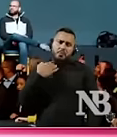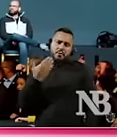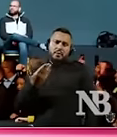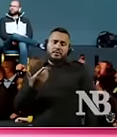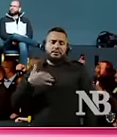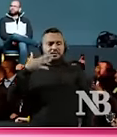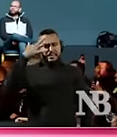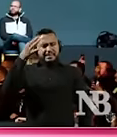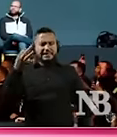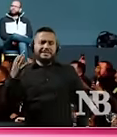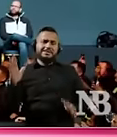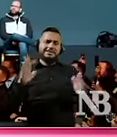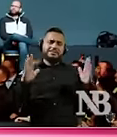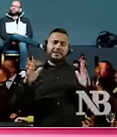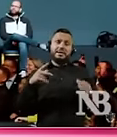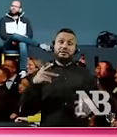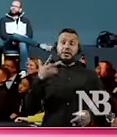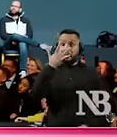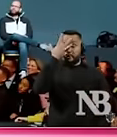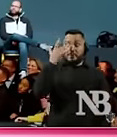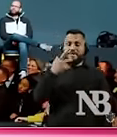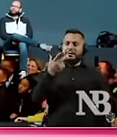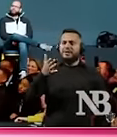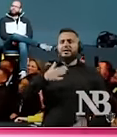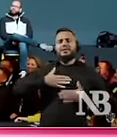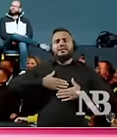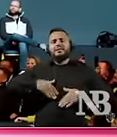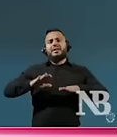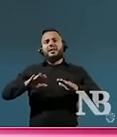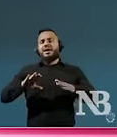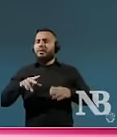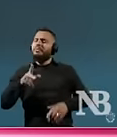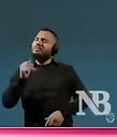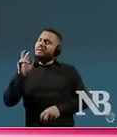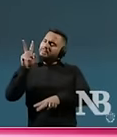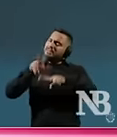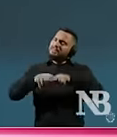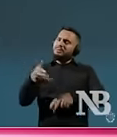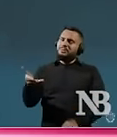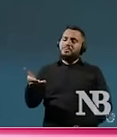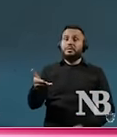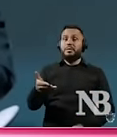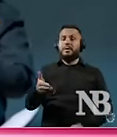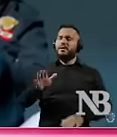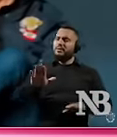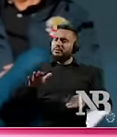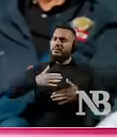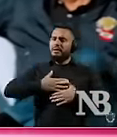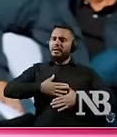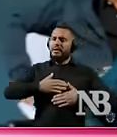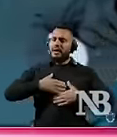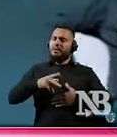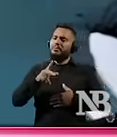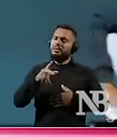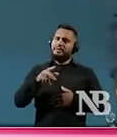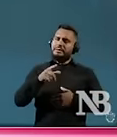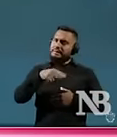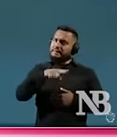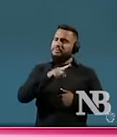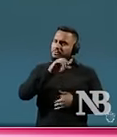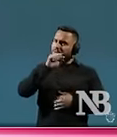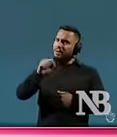que na época alguém falou assim: João Batista, pega leve, você vai ser preso. João Batista, segura, você vai ser